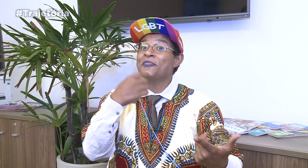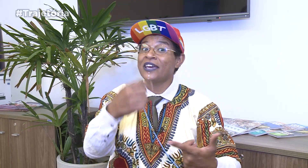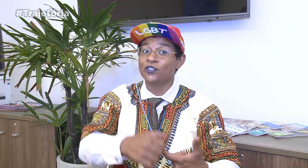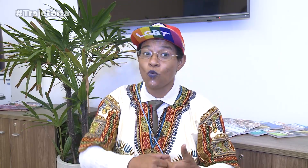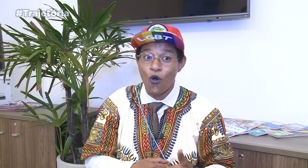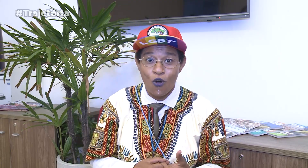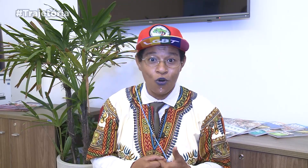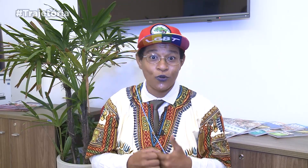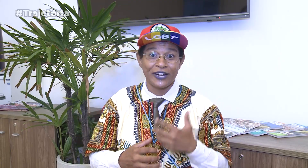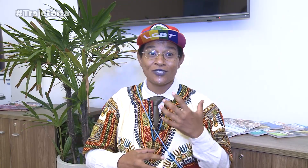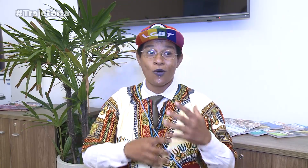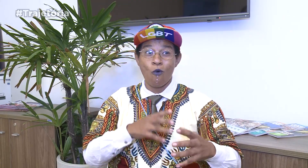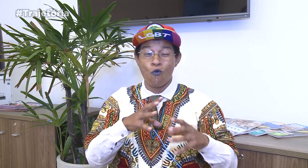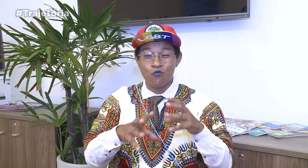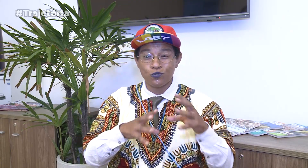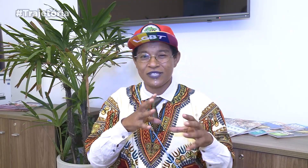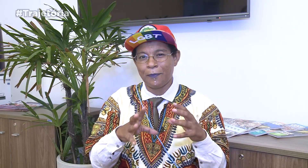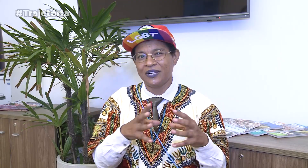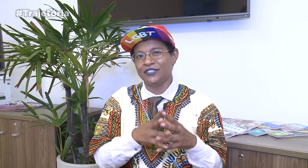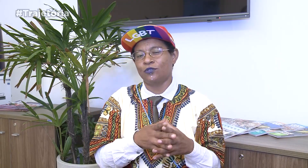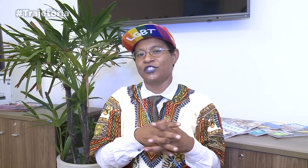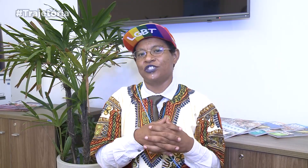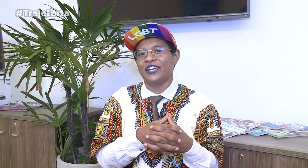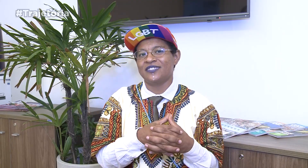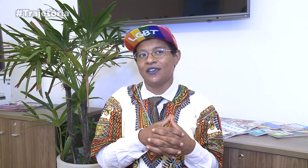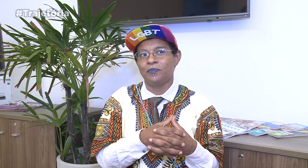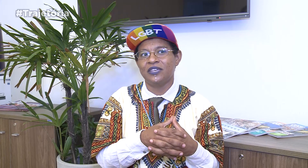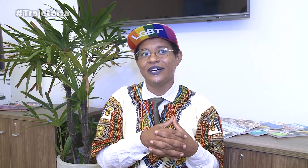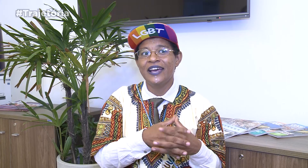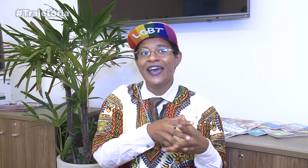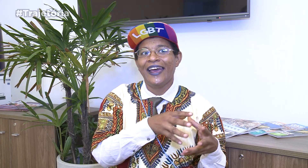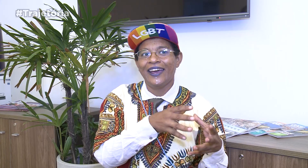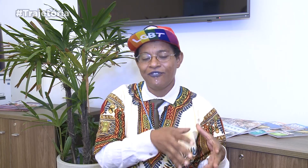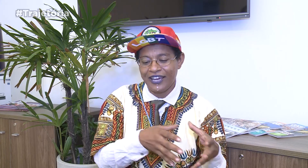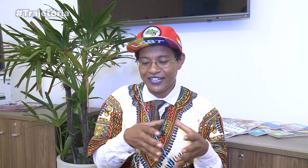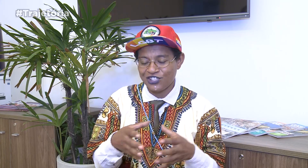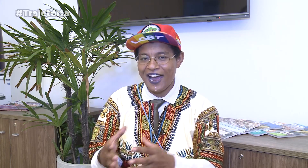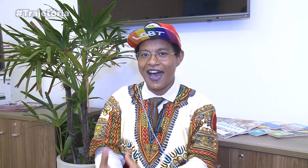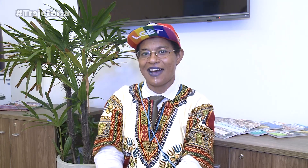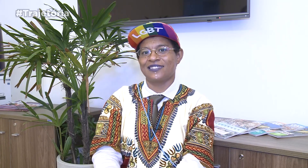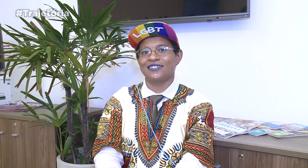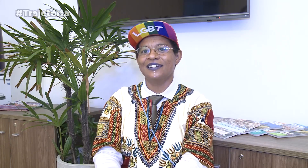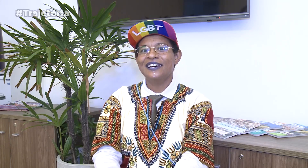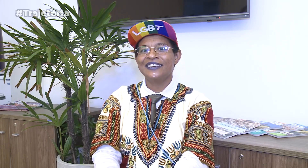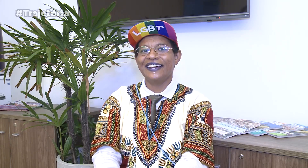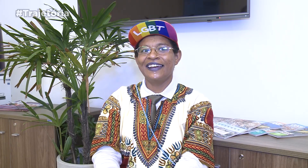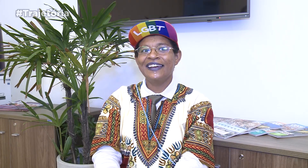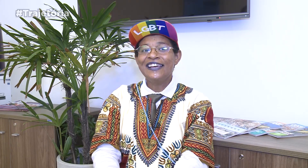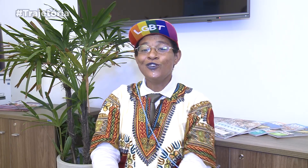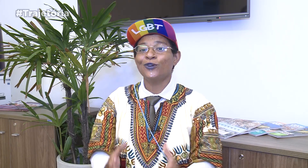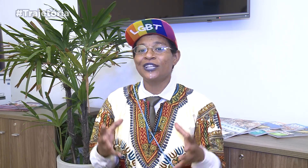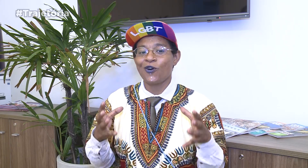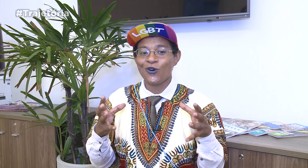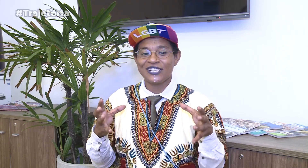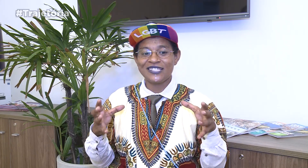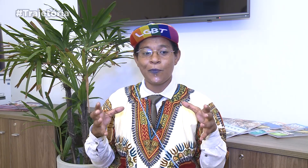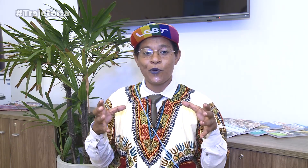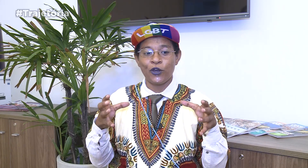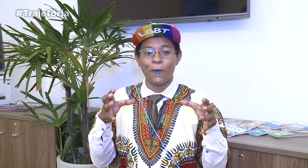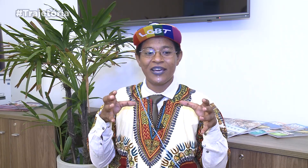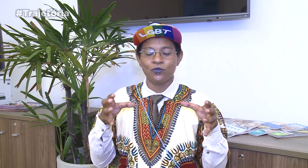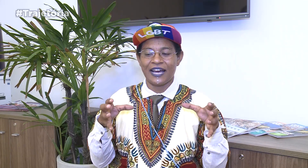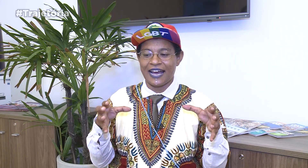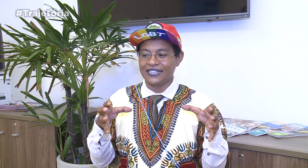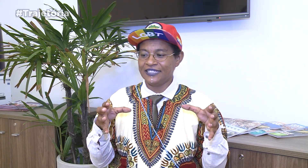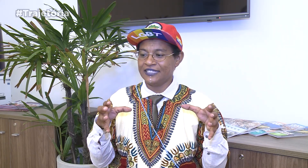bobril, nega do óleo, era só algum dos apelidos que a gente recebia referente à raça, né? E outra coisa assim,